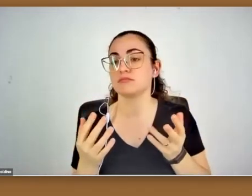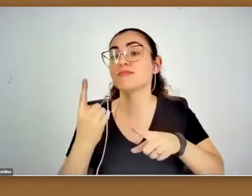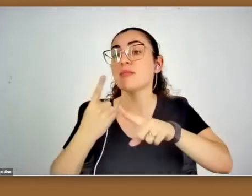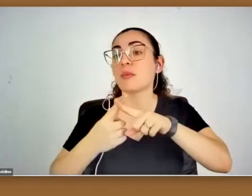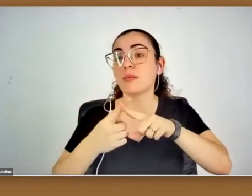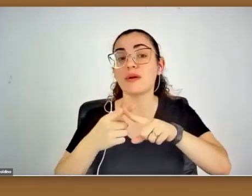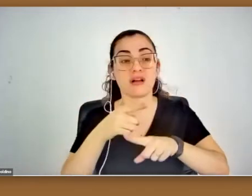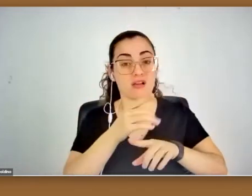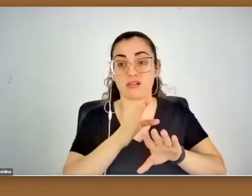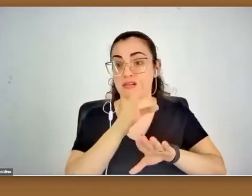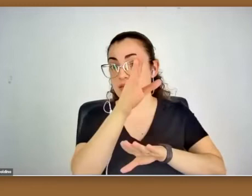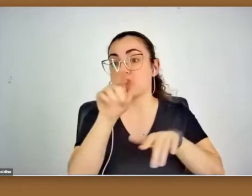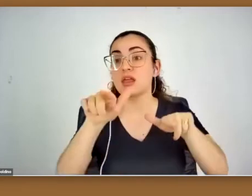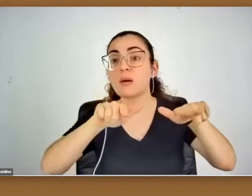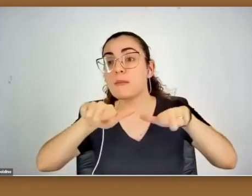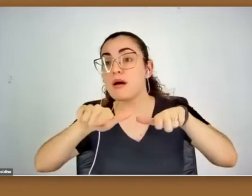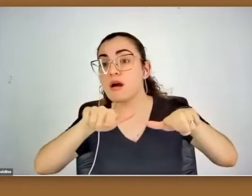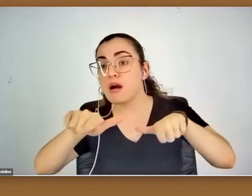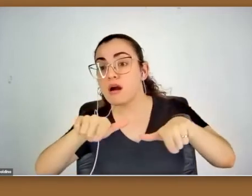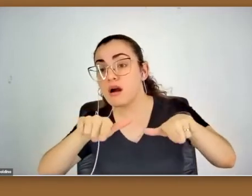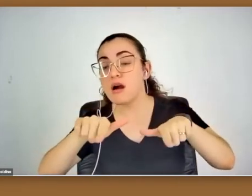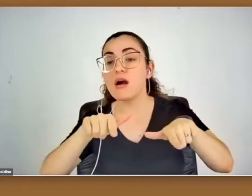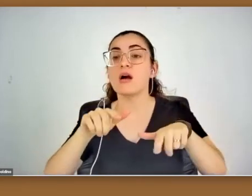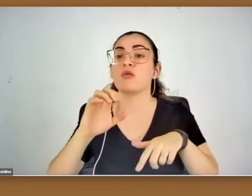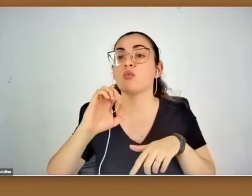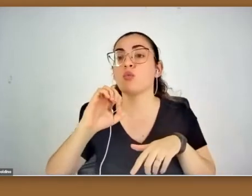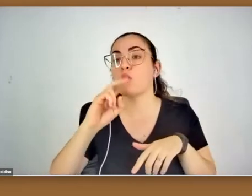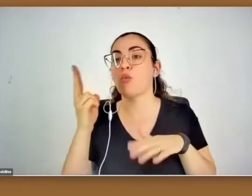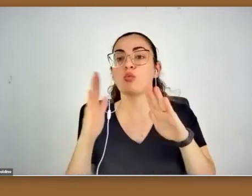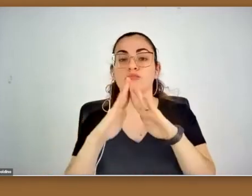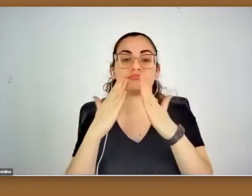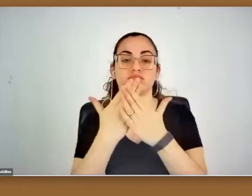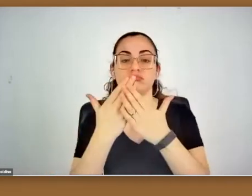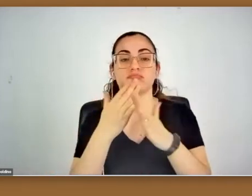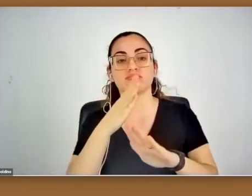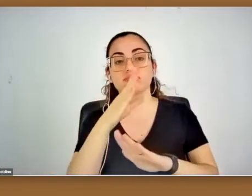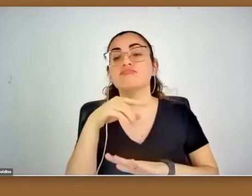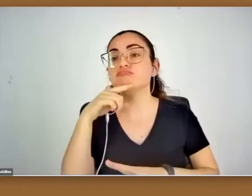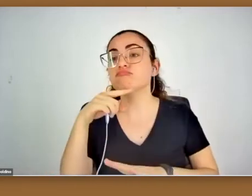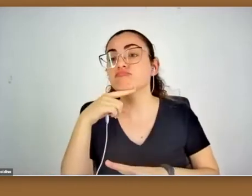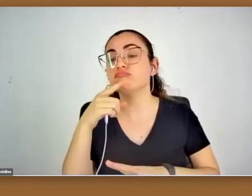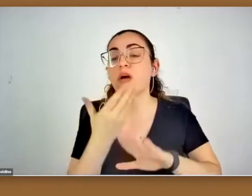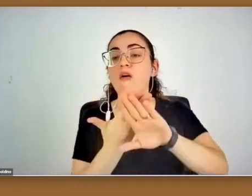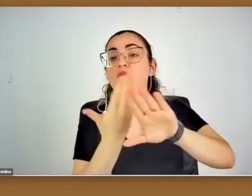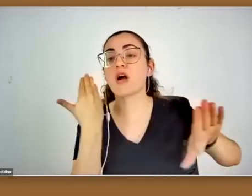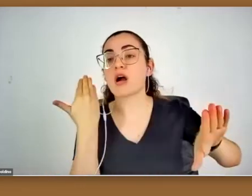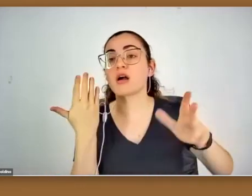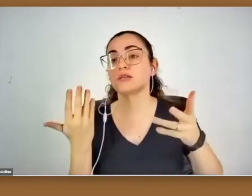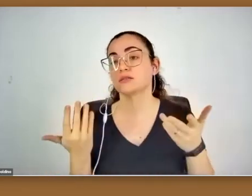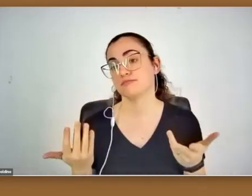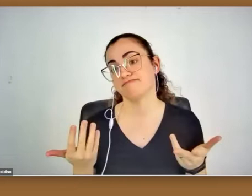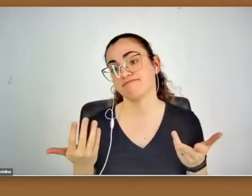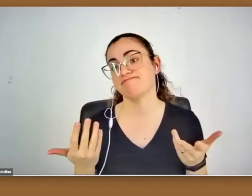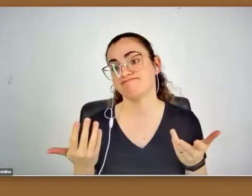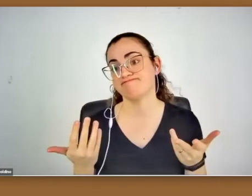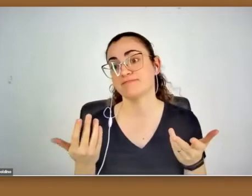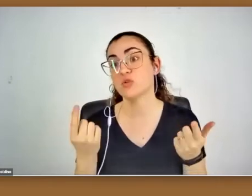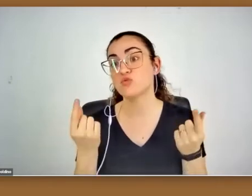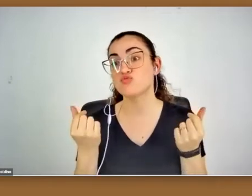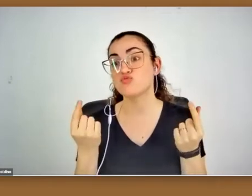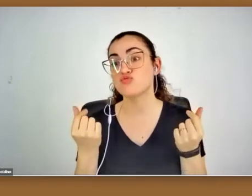vai no trabalho porque ela está afastada, ou ela deixa de ir para a escola, ela deixa de contribuir, né, também com a